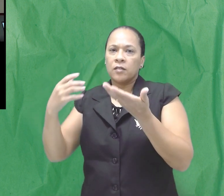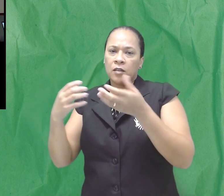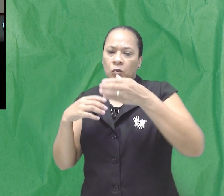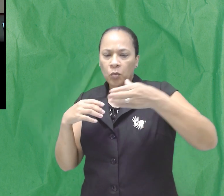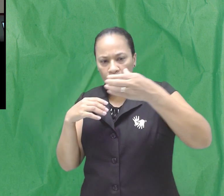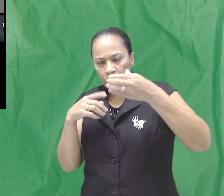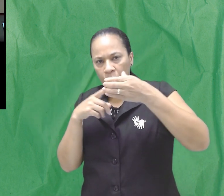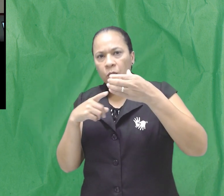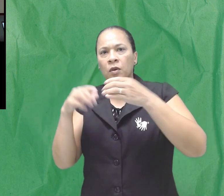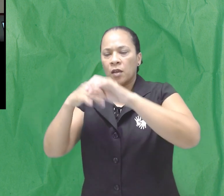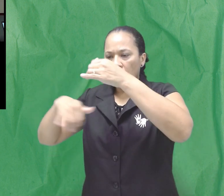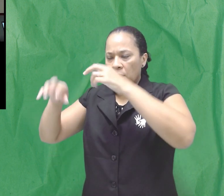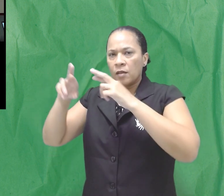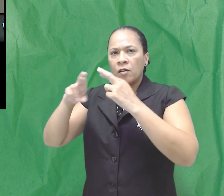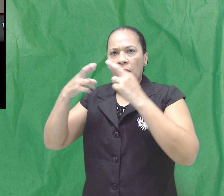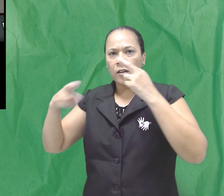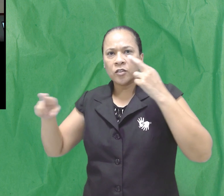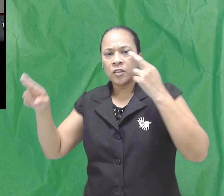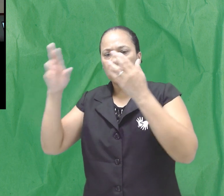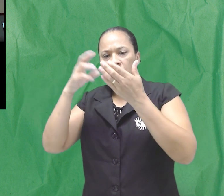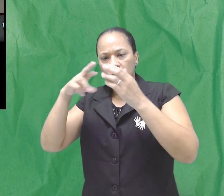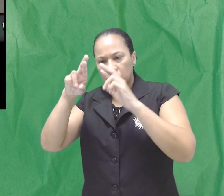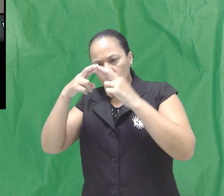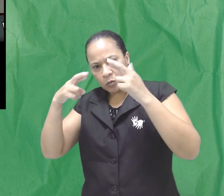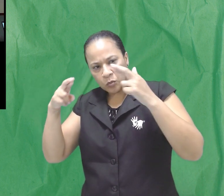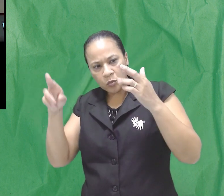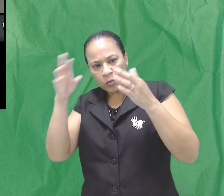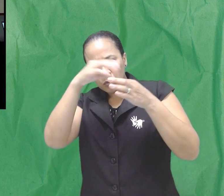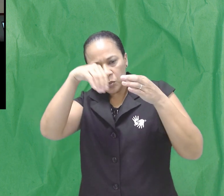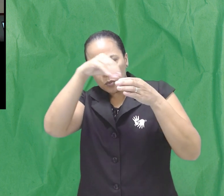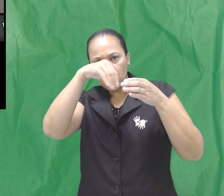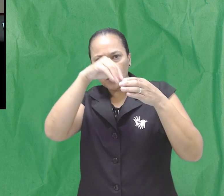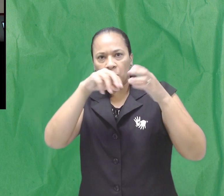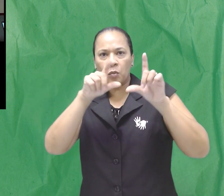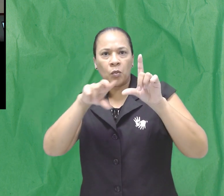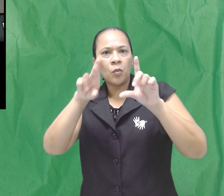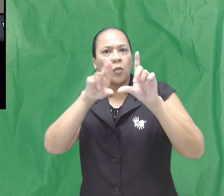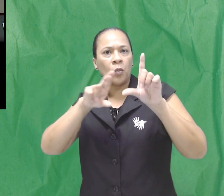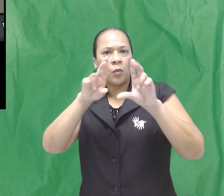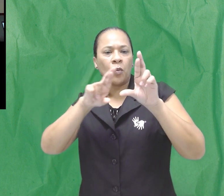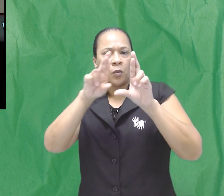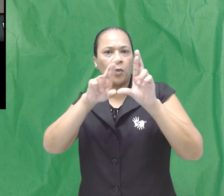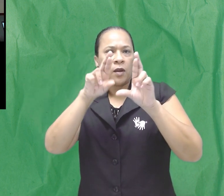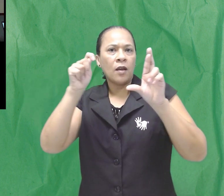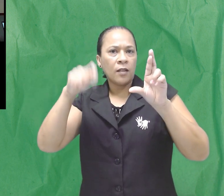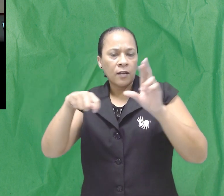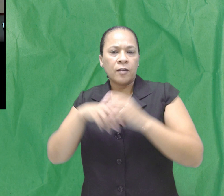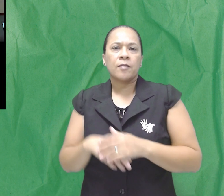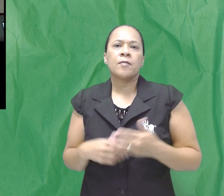entre outros. Passando para o próximo, nós temos aqui o funil analítico, utilizado